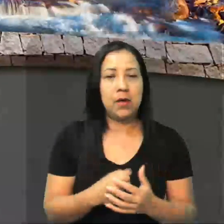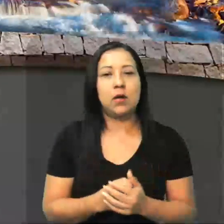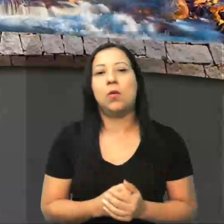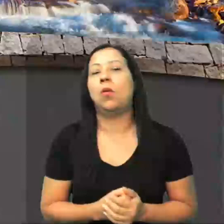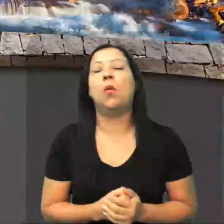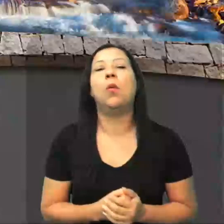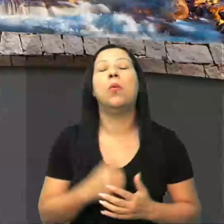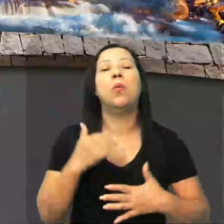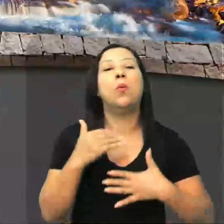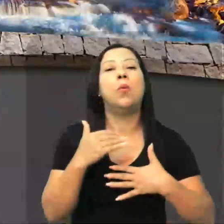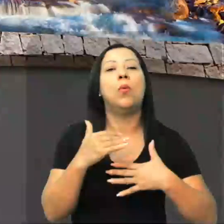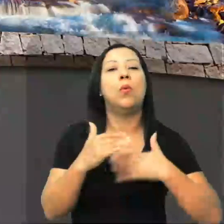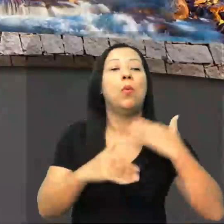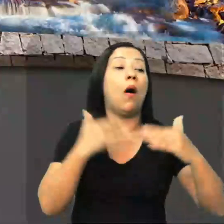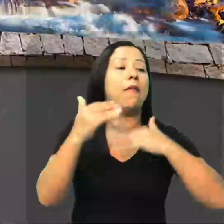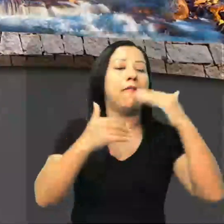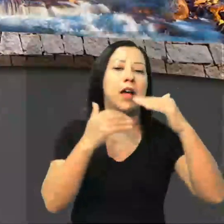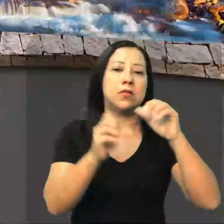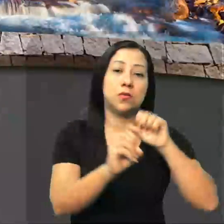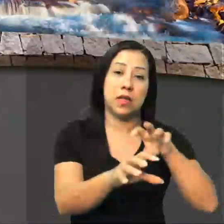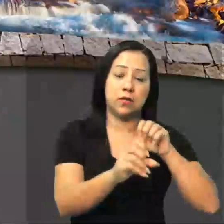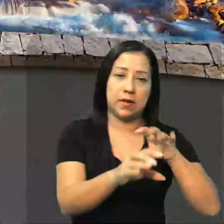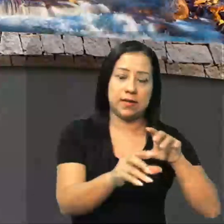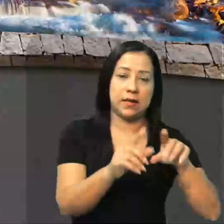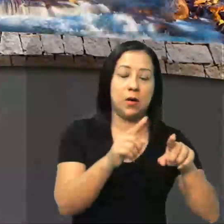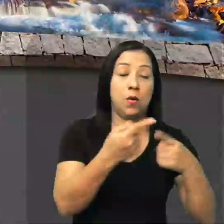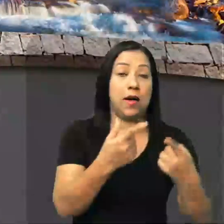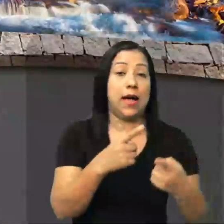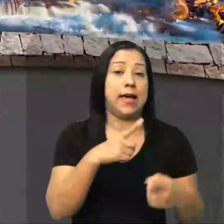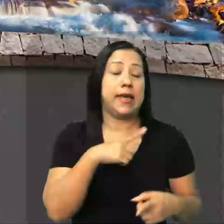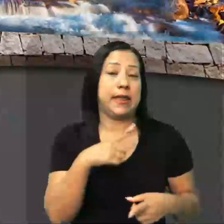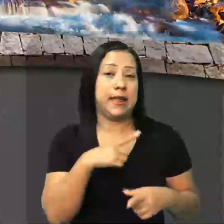casamento precoce, a mulher agora casa mais tarde, ela está preocupada em estudar,